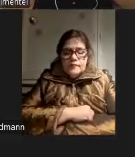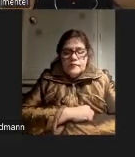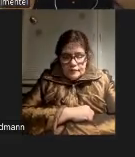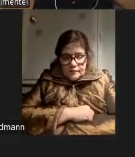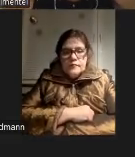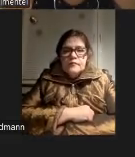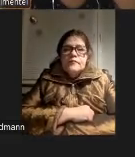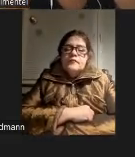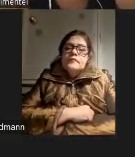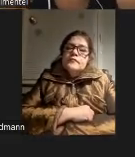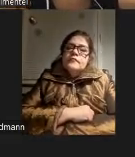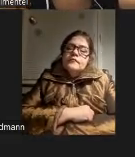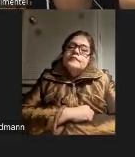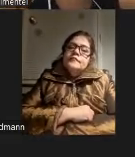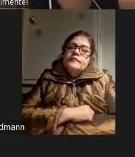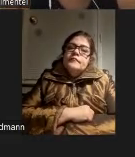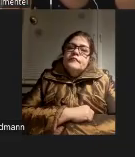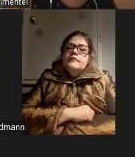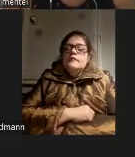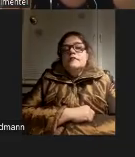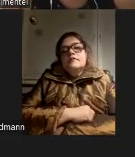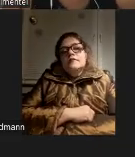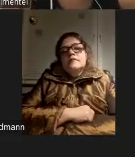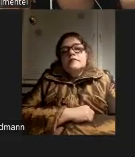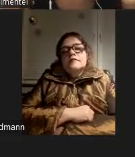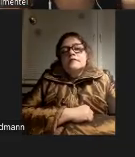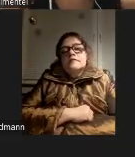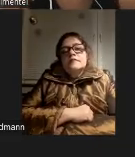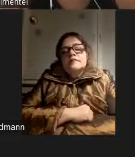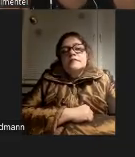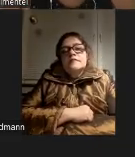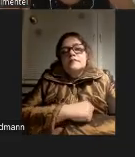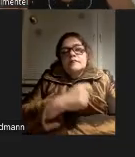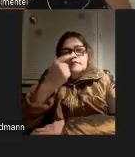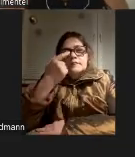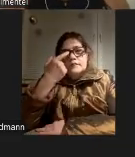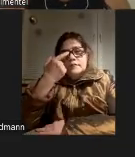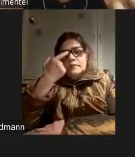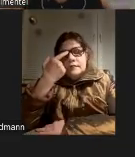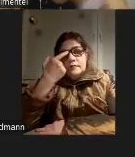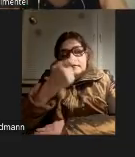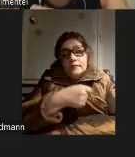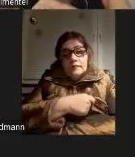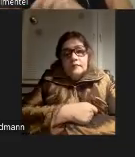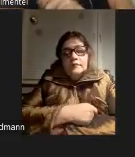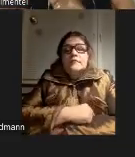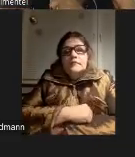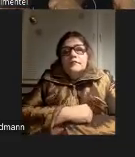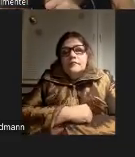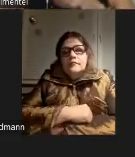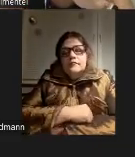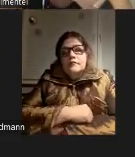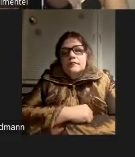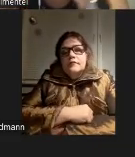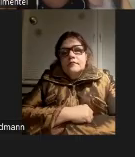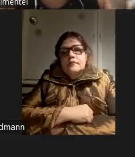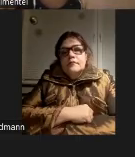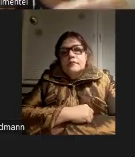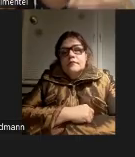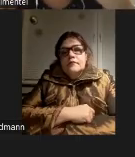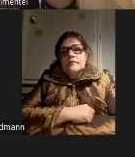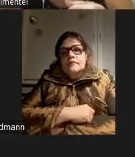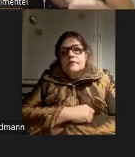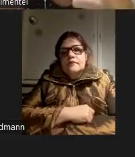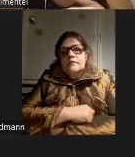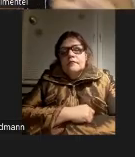apneia, sabe? E aí eu estou com a história de um paciente para contar, mas eu vou deixar quando aparecer aquele slide. Inclusive, eu nem dividi